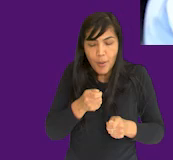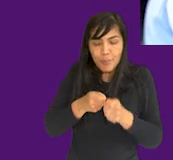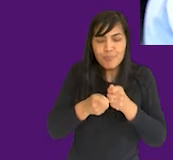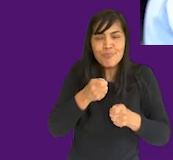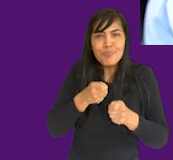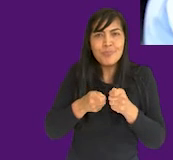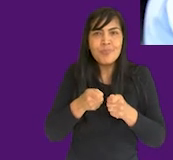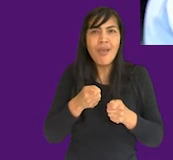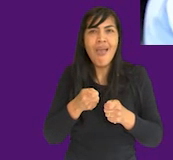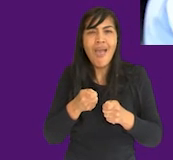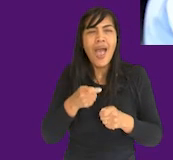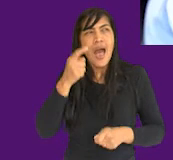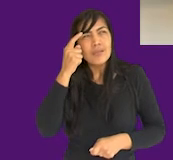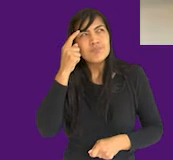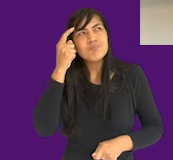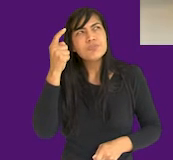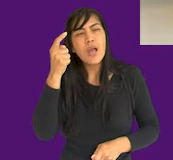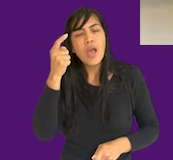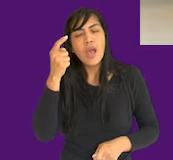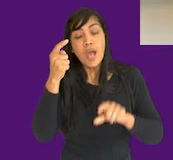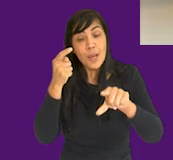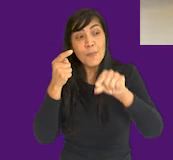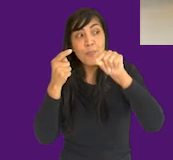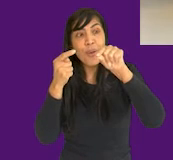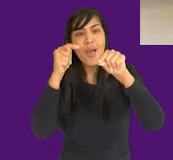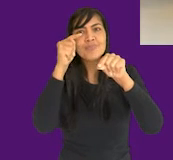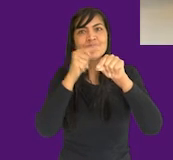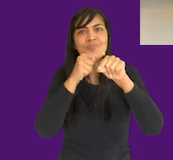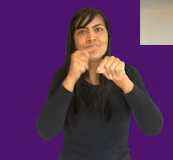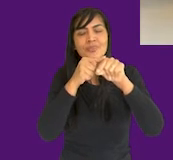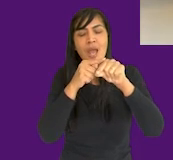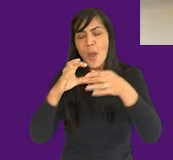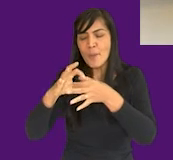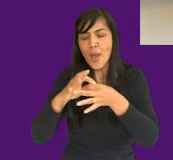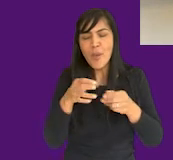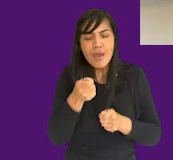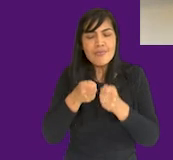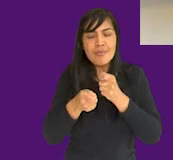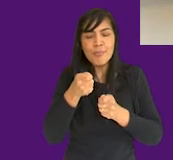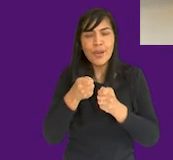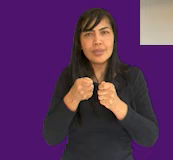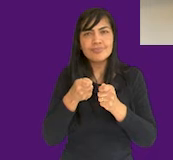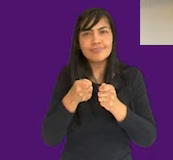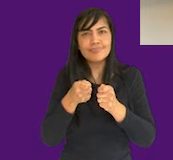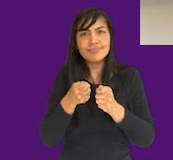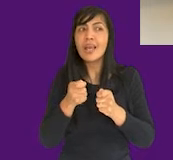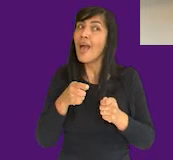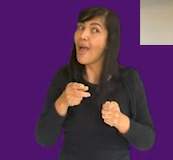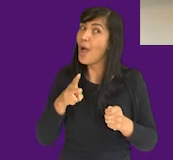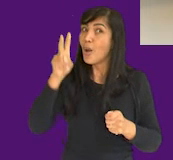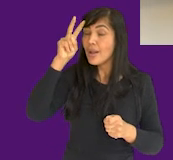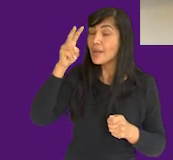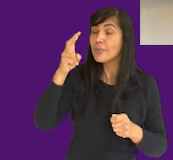conceitos de negócio e a ideia é você identificar esse patchline e conceitos de negócio